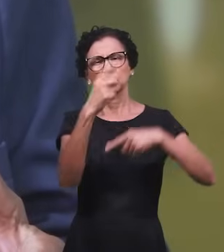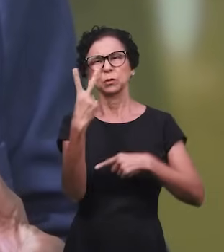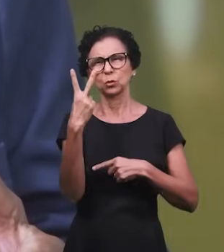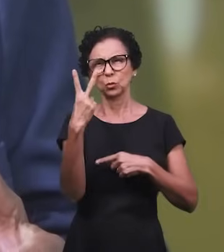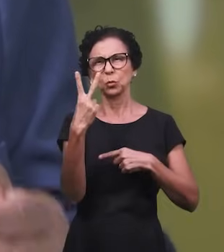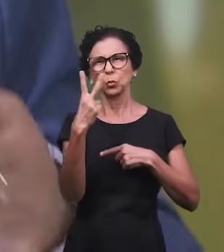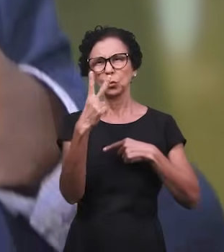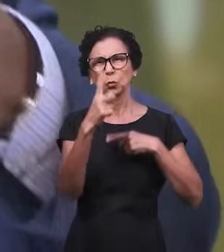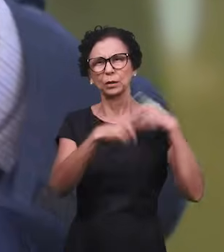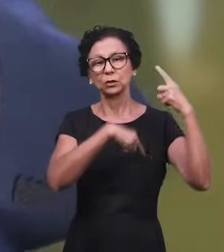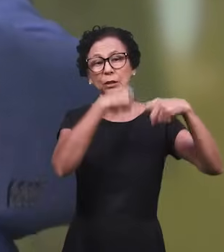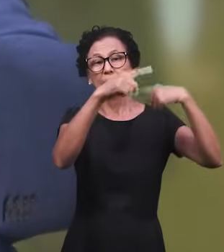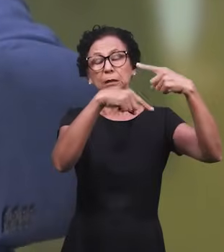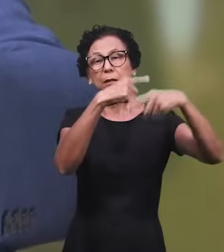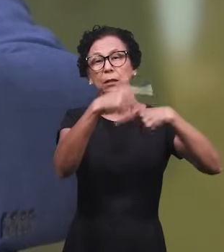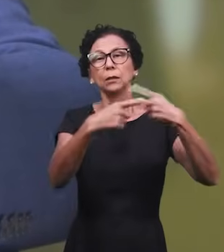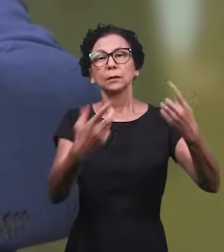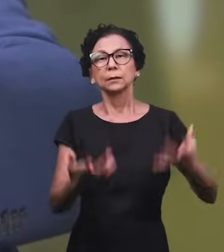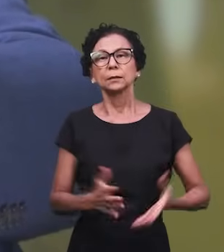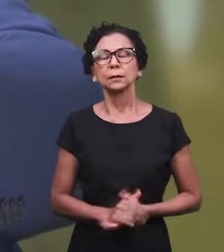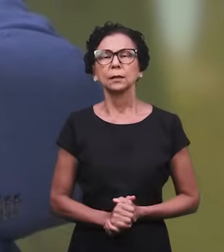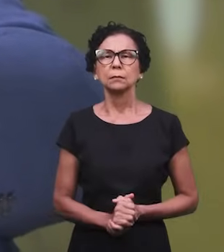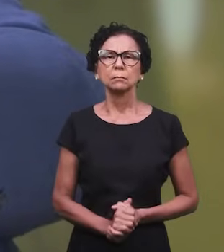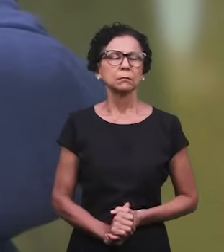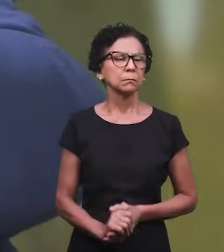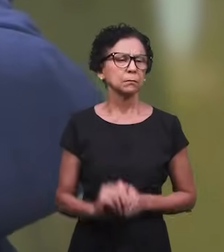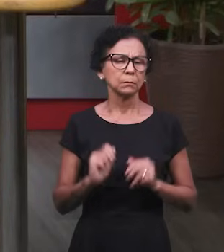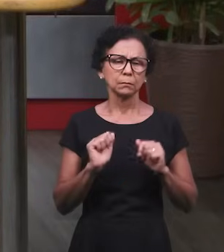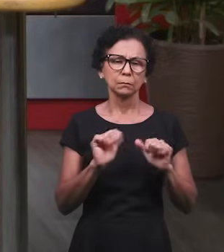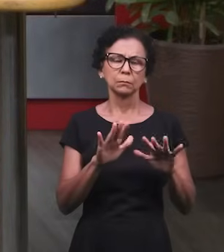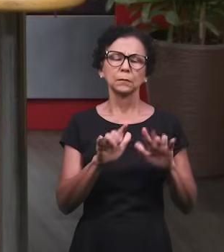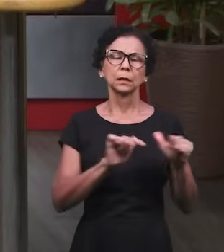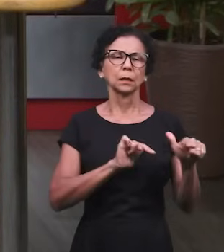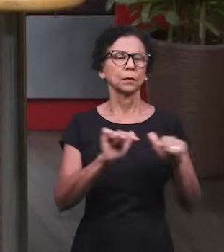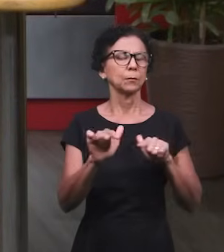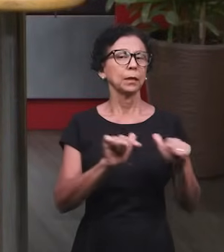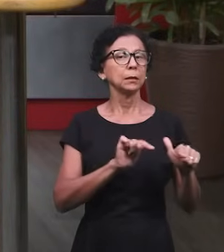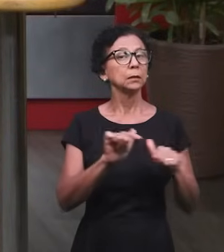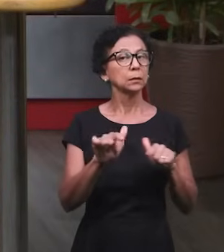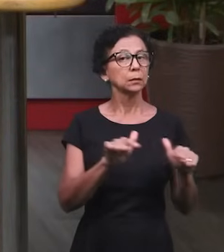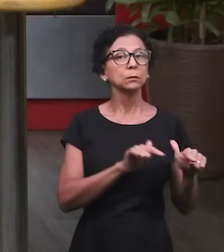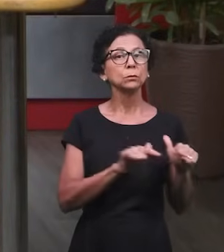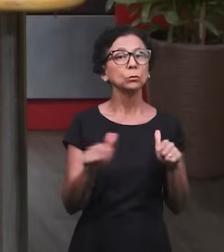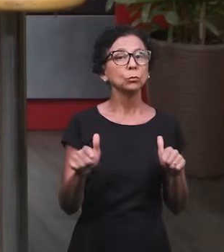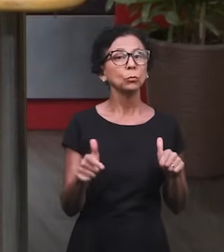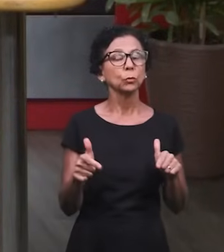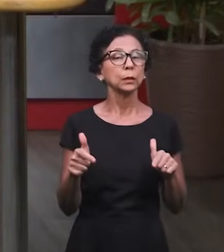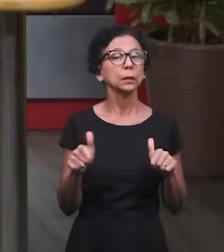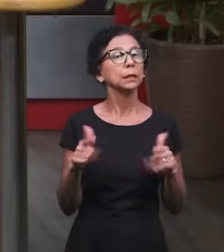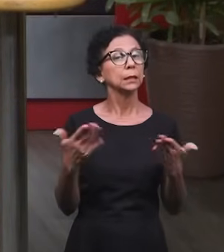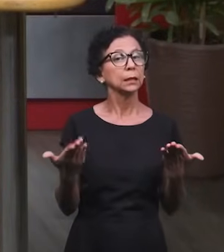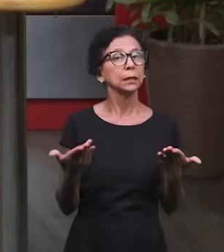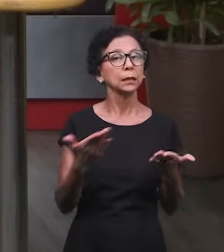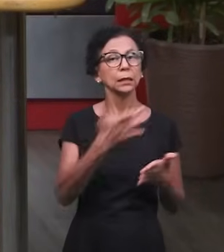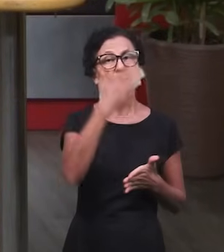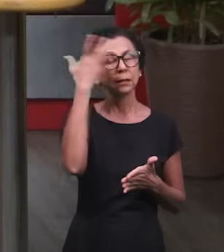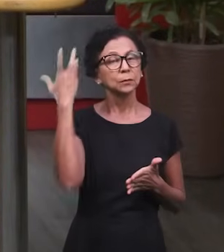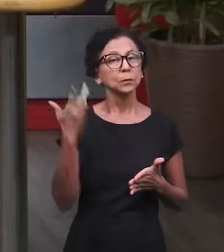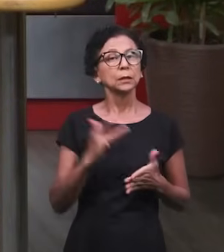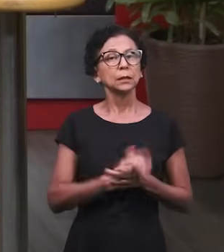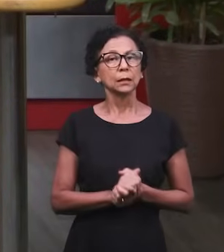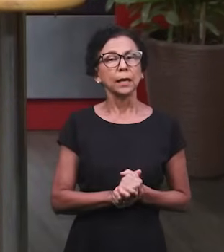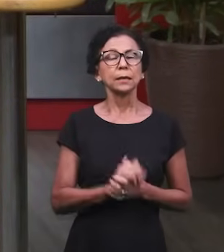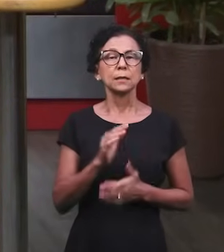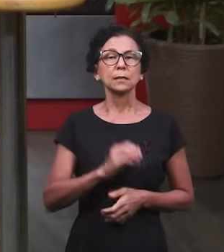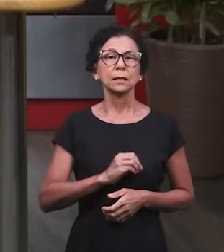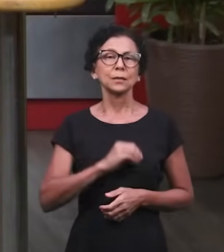as mulheres passaram a ir pro campo de trabalho e normalmente ela ajuda na renda dentro de casa a maioria das famílias as mulheres estão elas ganham até mais